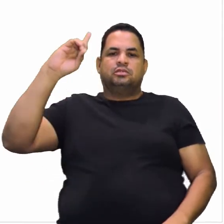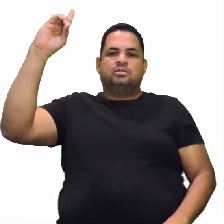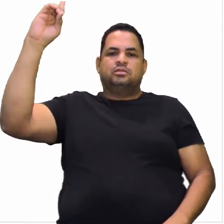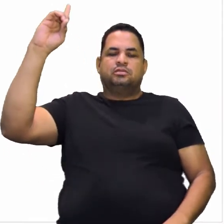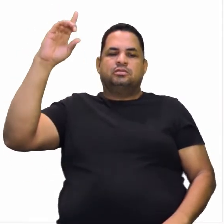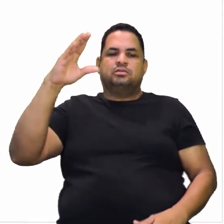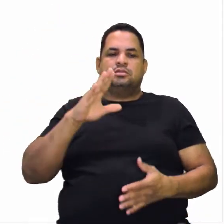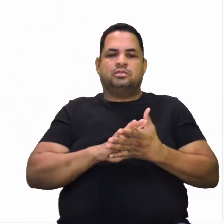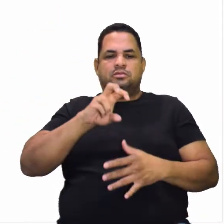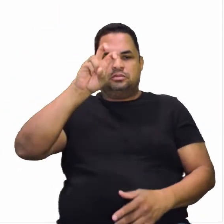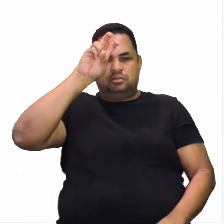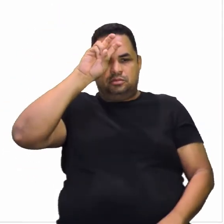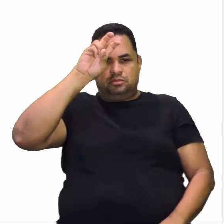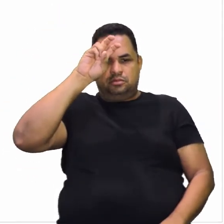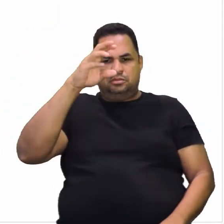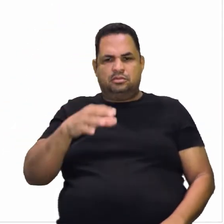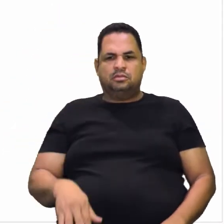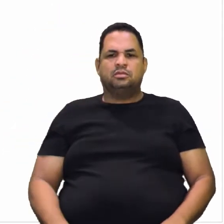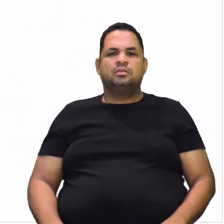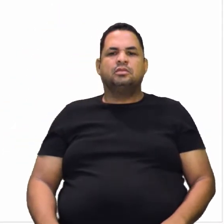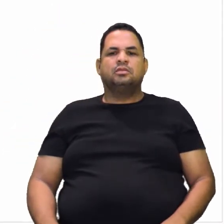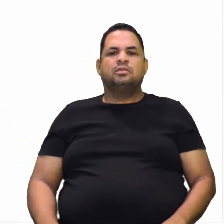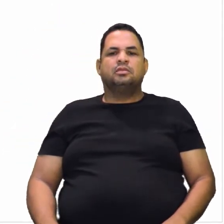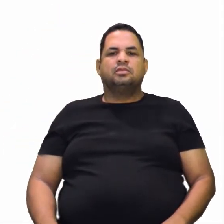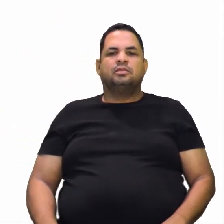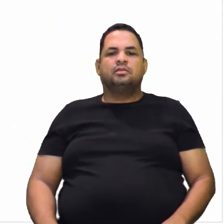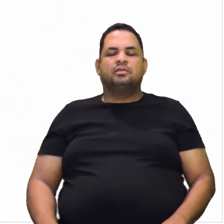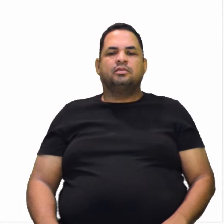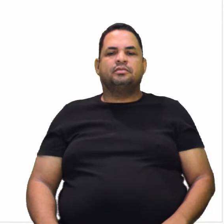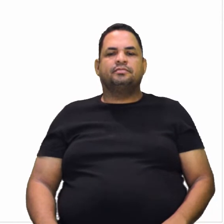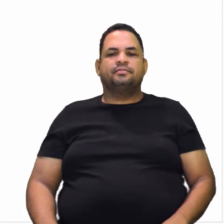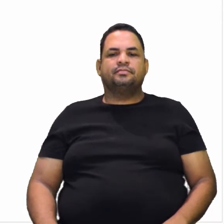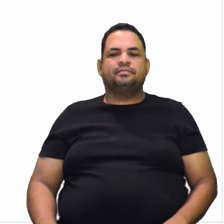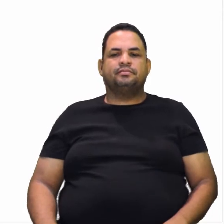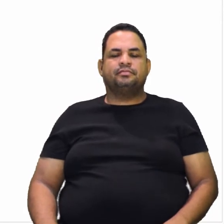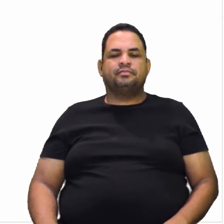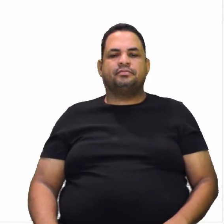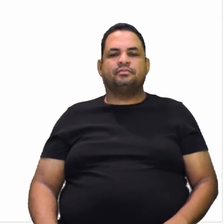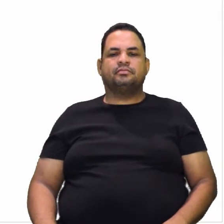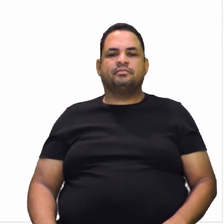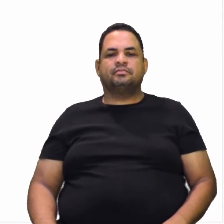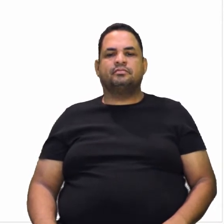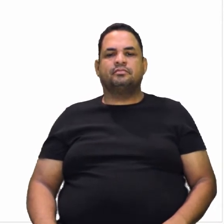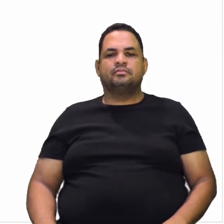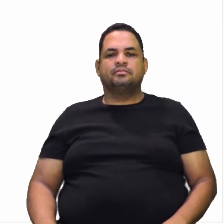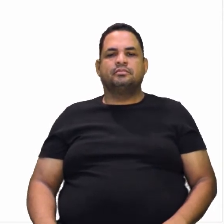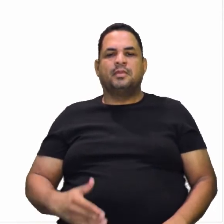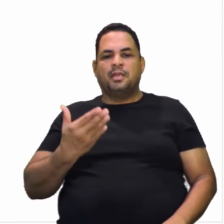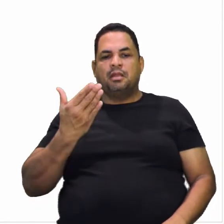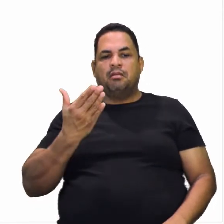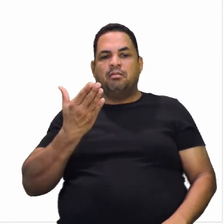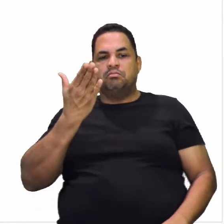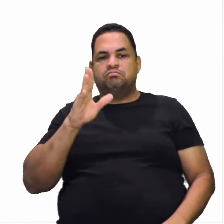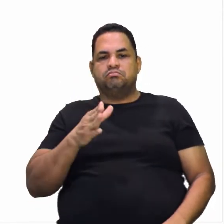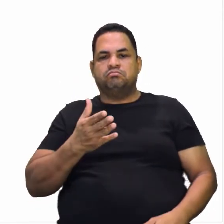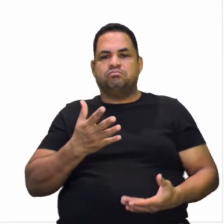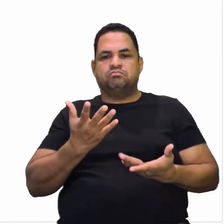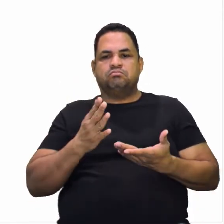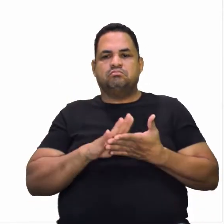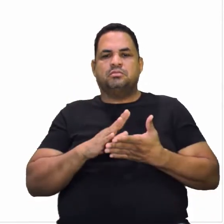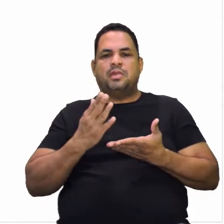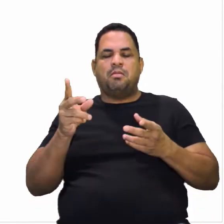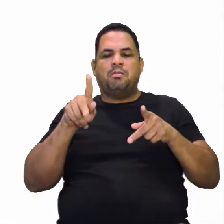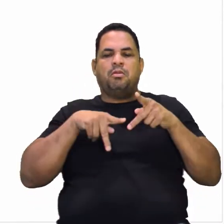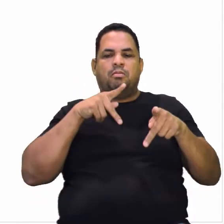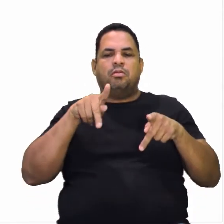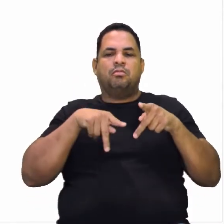do Egito. Grandes deuses do Egito. O culto de Ísis e a Osíris era o mais popular no